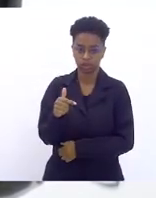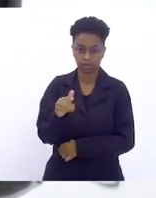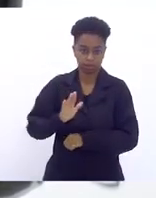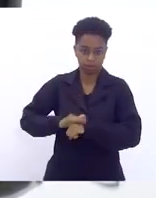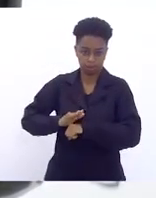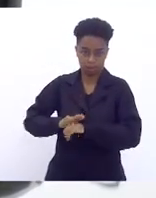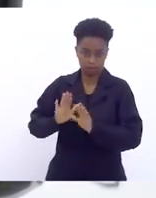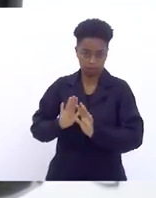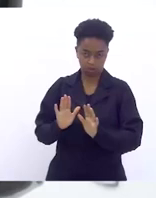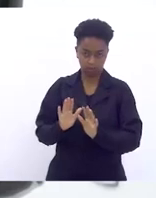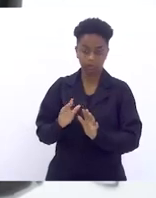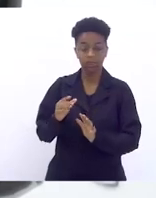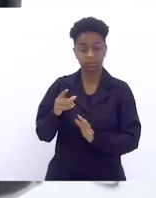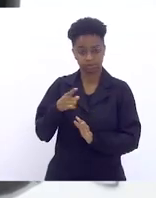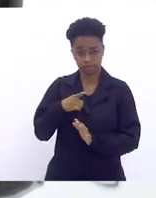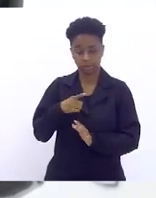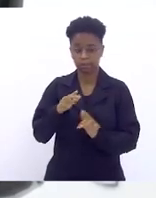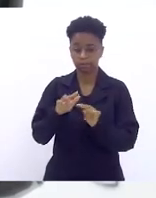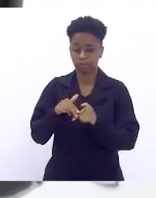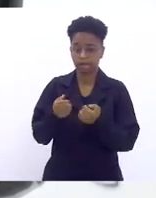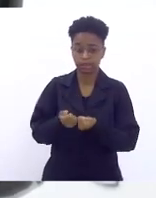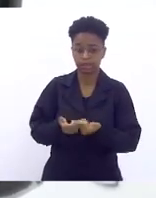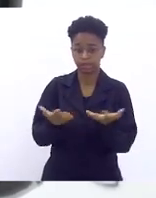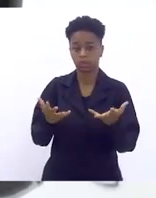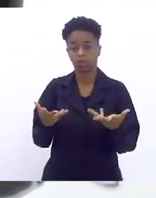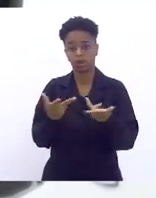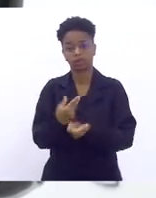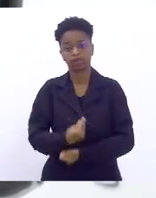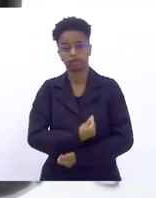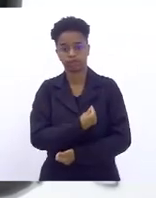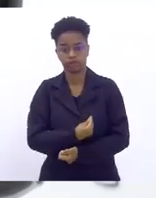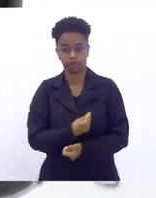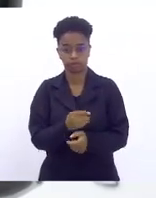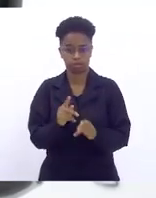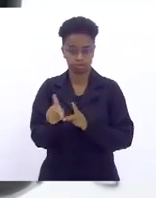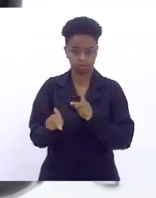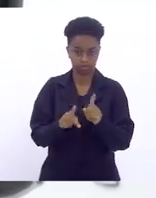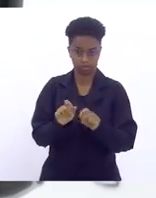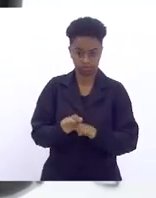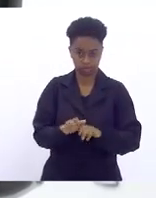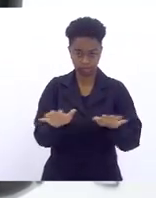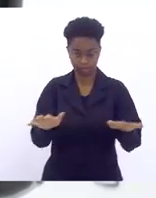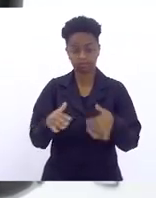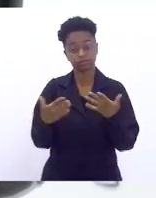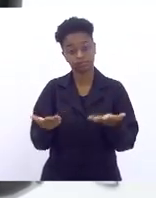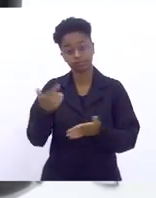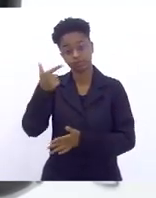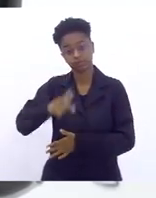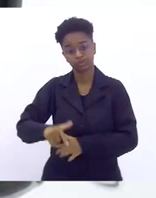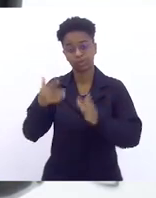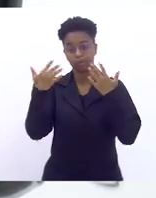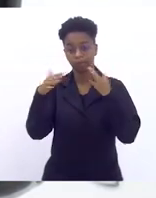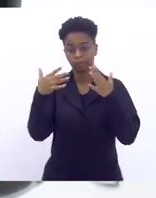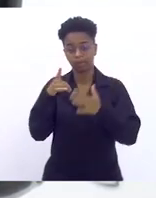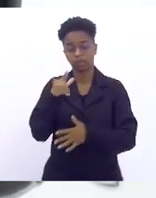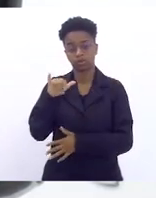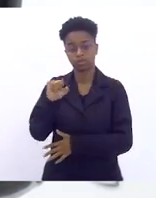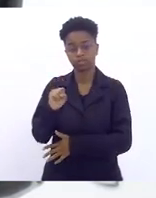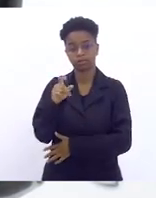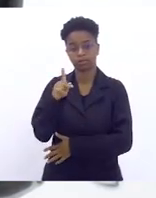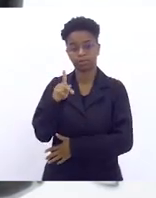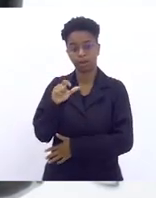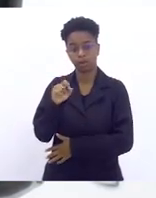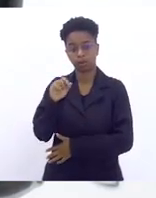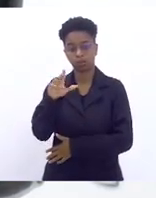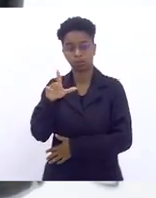próprio ele existe para dar qualidade de vida a nossa população Eu quero mais uma vez e o Deputado Luiz Paulo Por essa grande